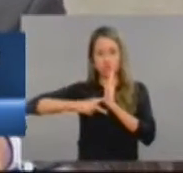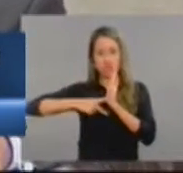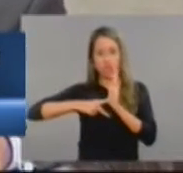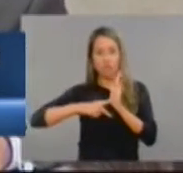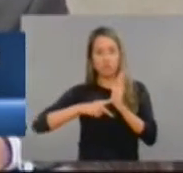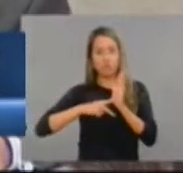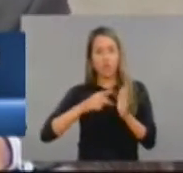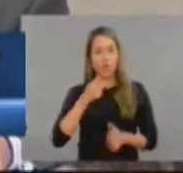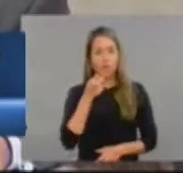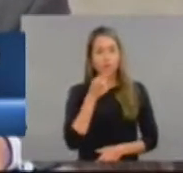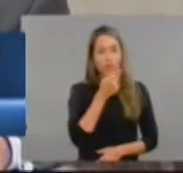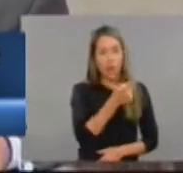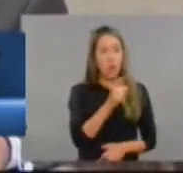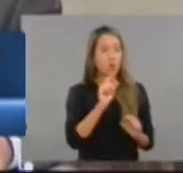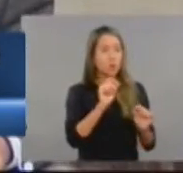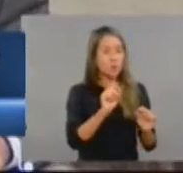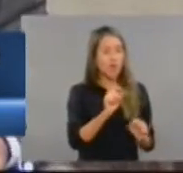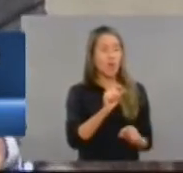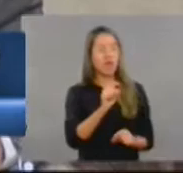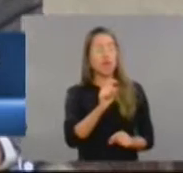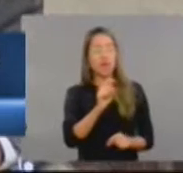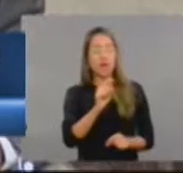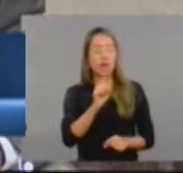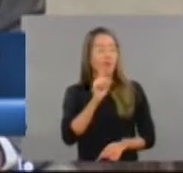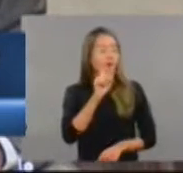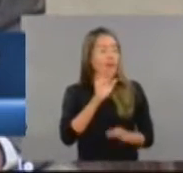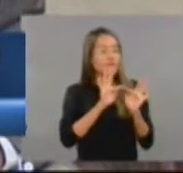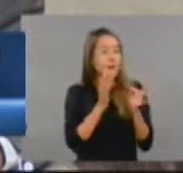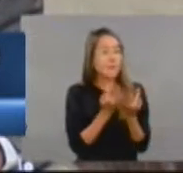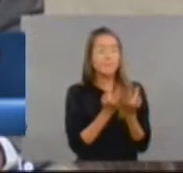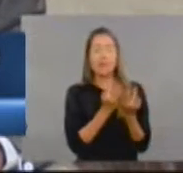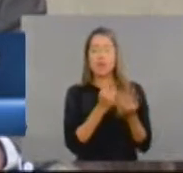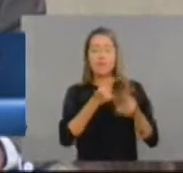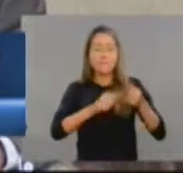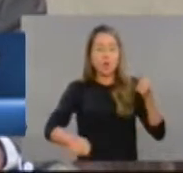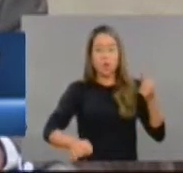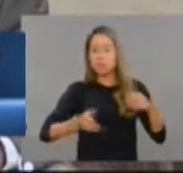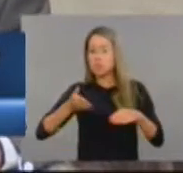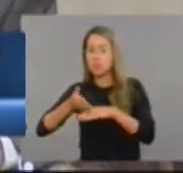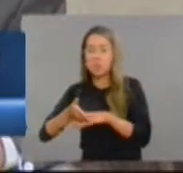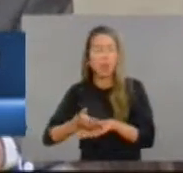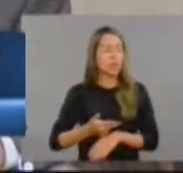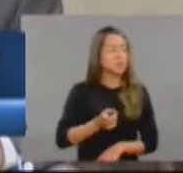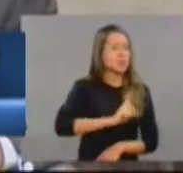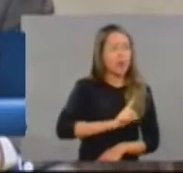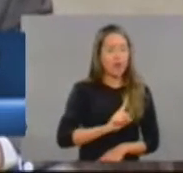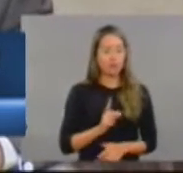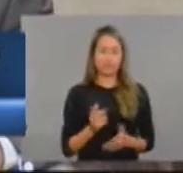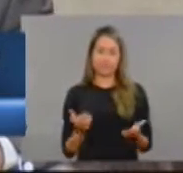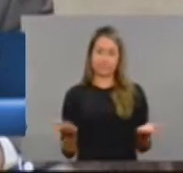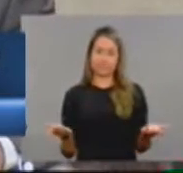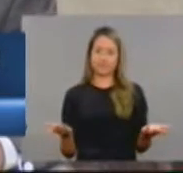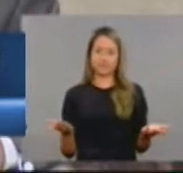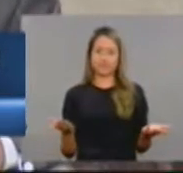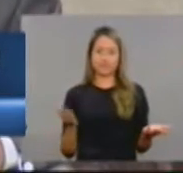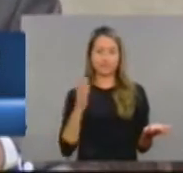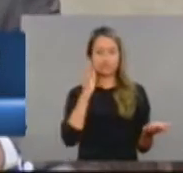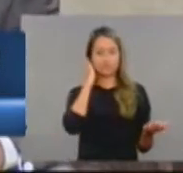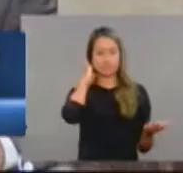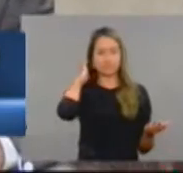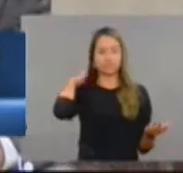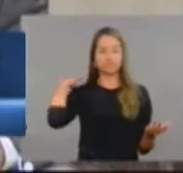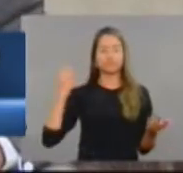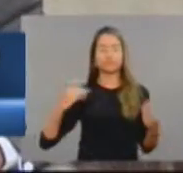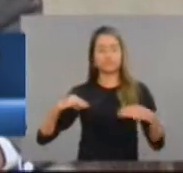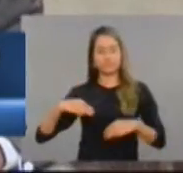desastrosa desastrosa que a sociedade cearense tem que ter conhecimento e não é à toa que o